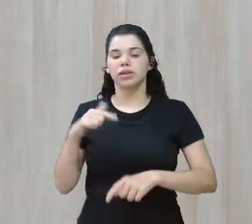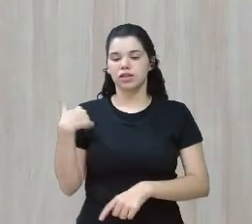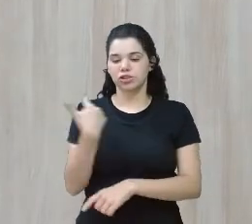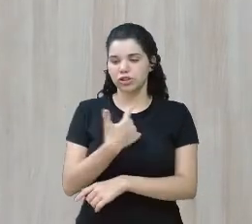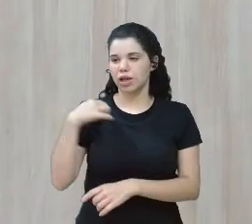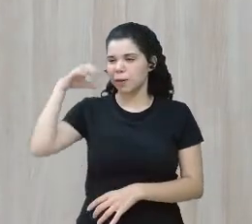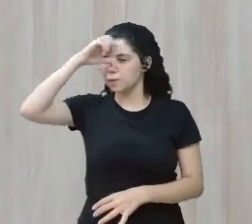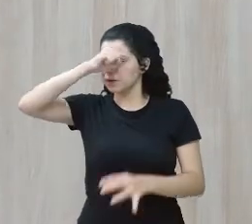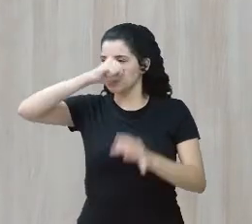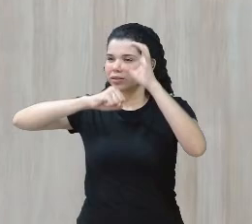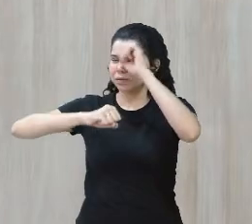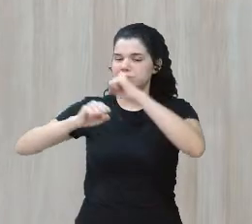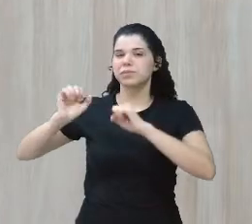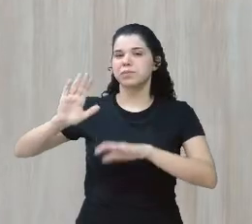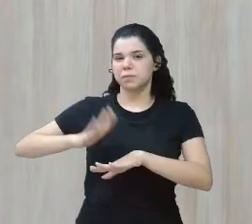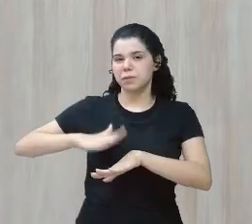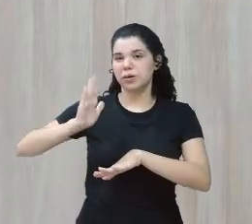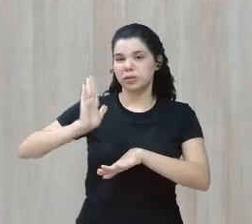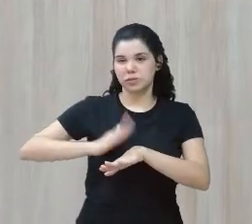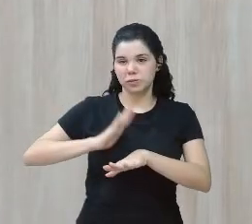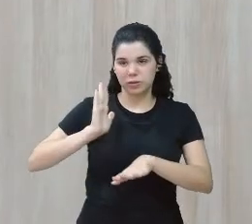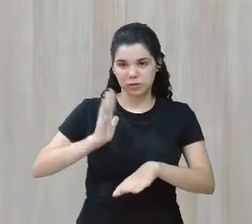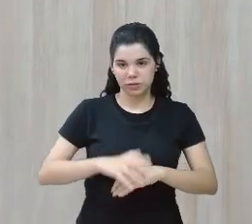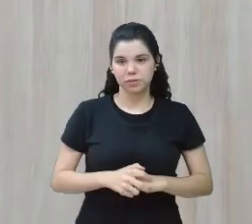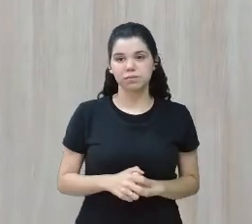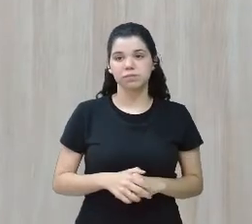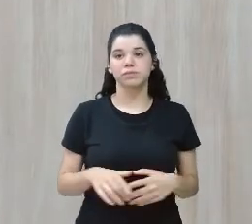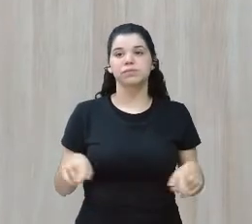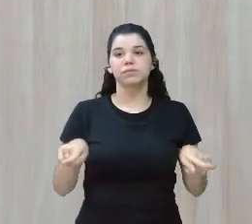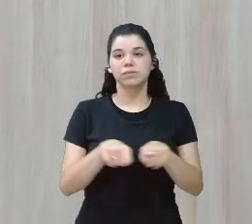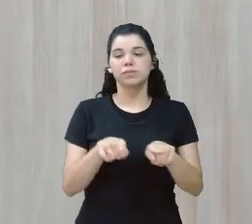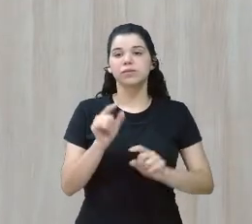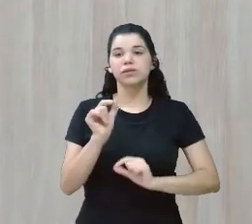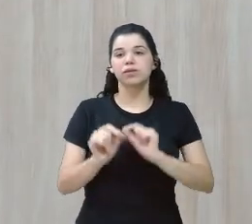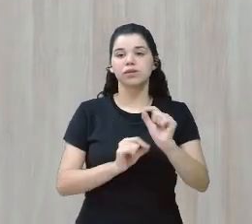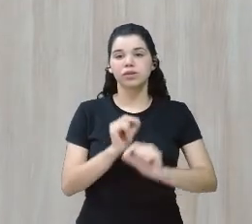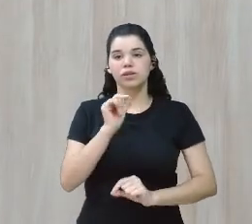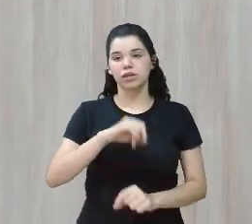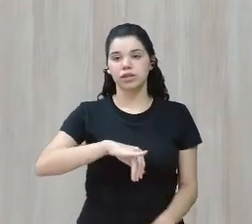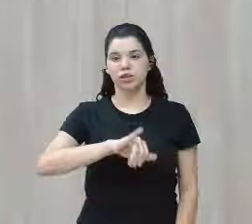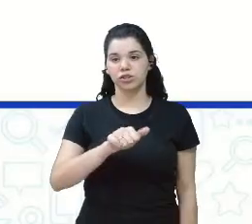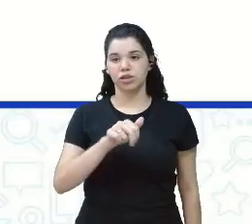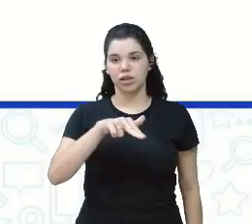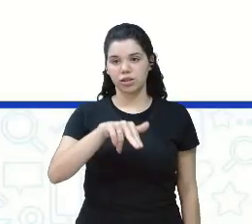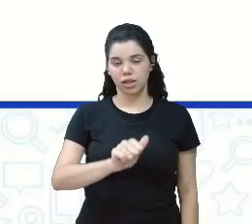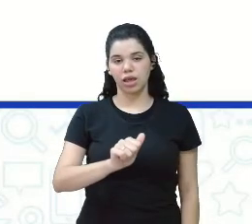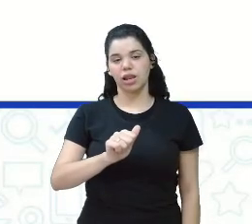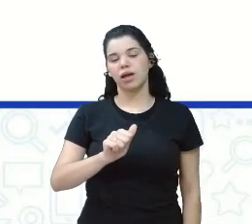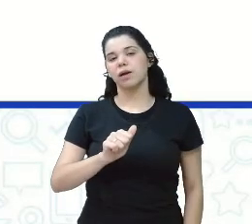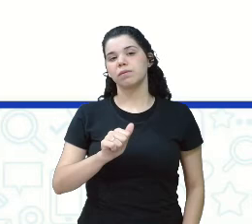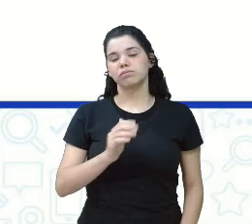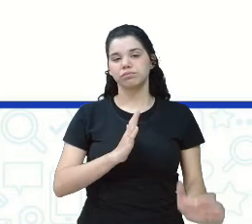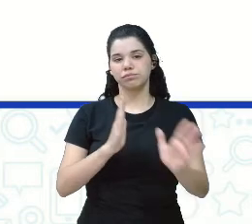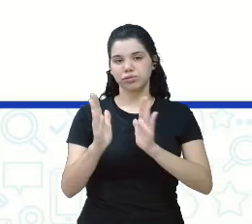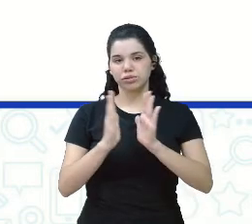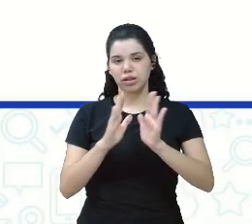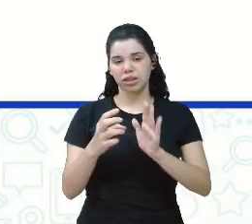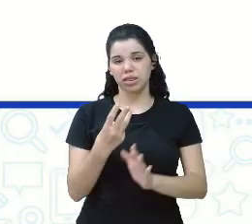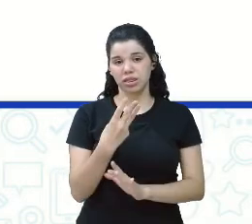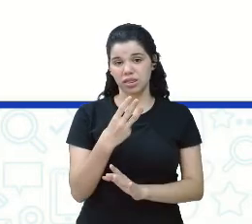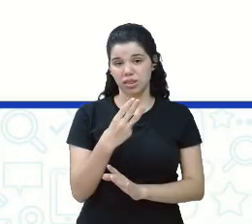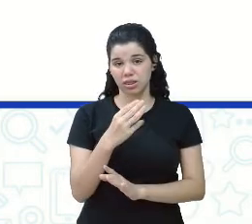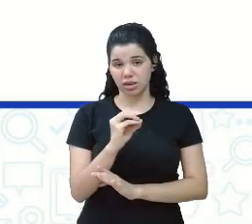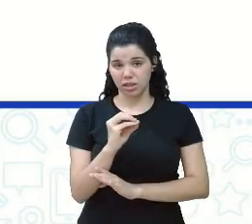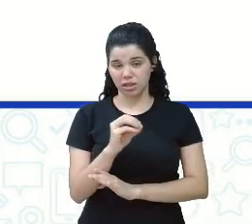nós aprendamos mais, reforçar mais nos nossos assuntos. E vemos aqui que essa janela imunológica, ela dura cerca de 30